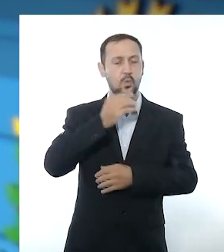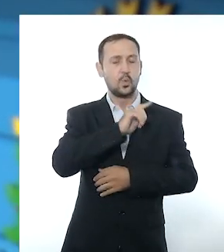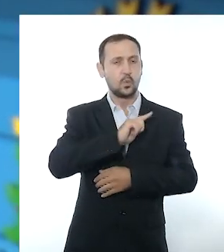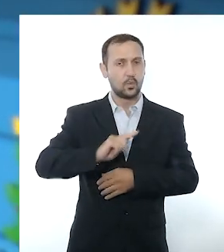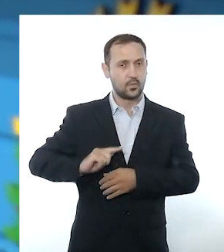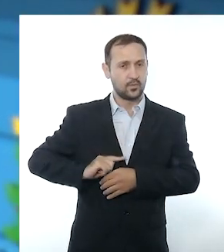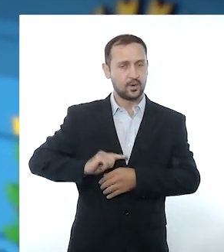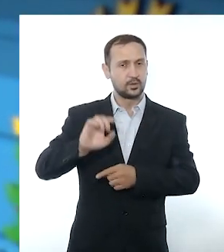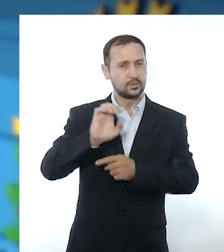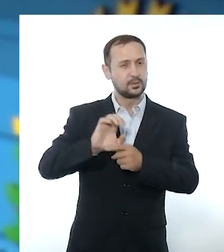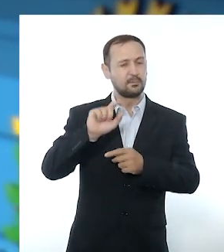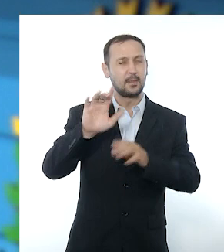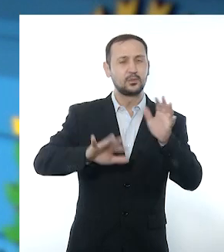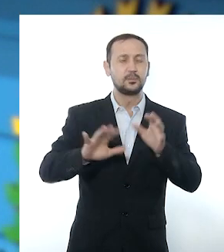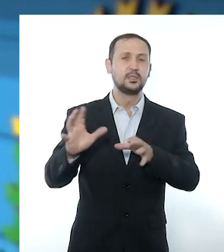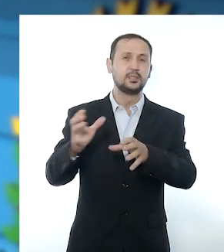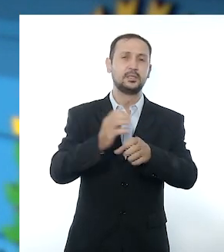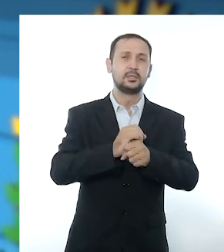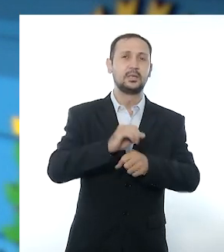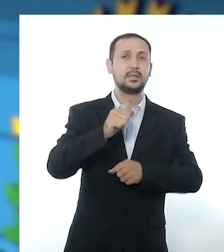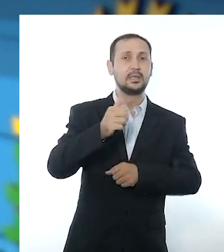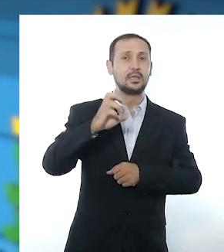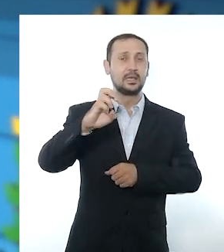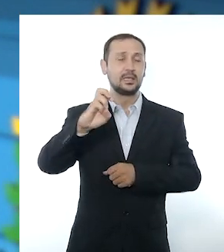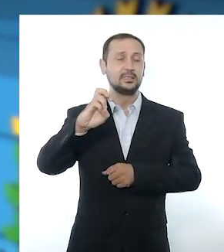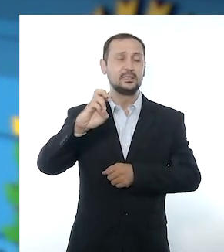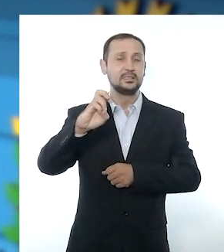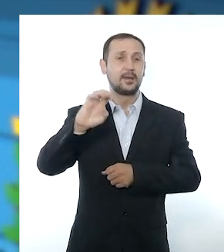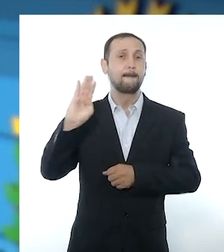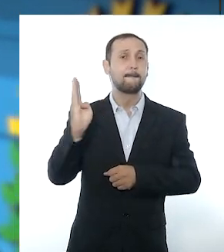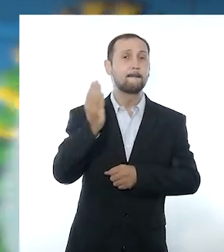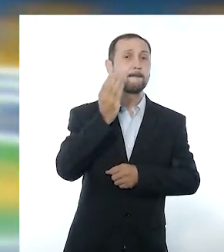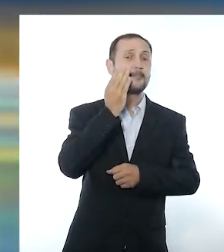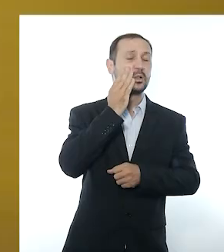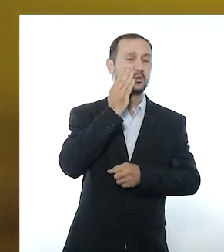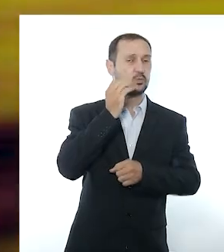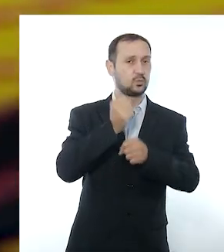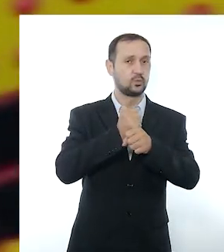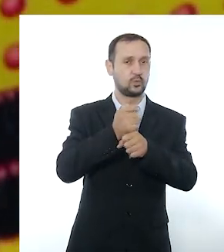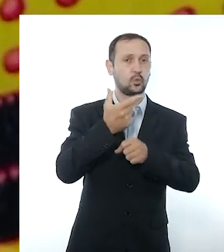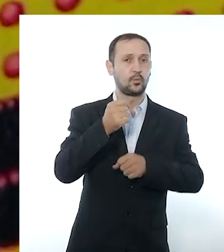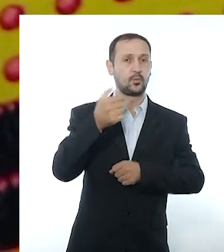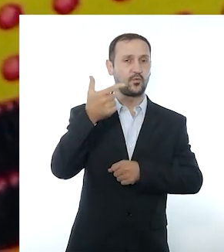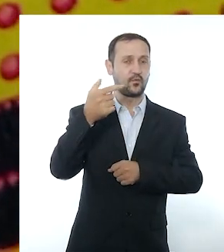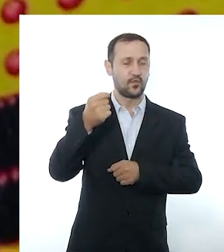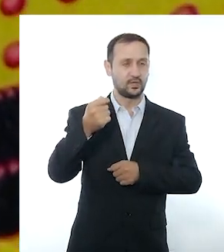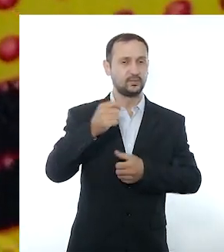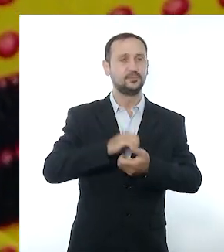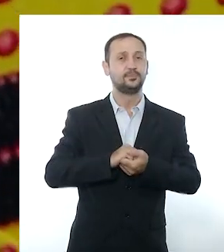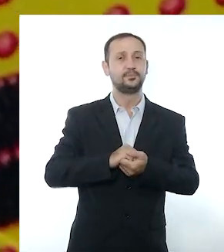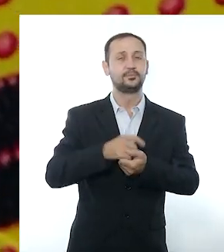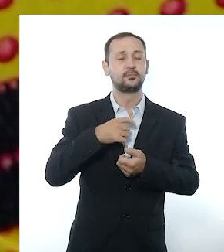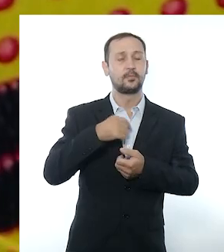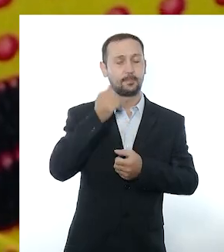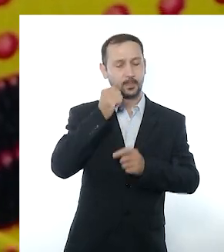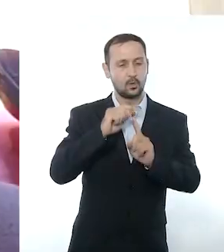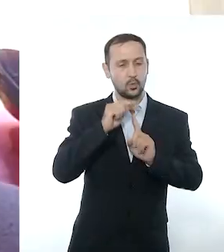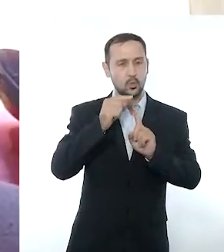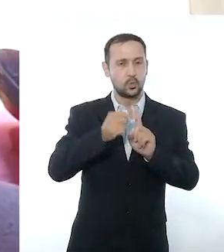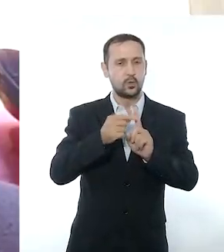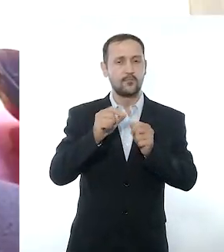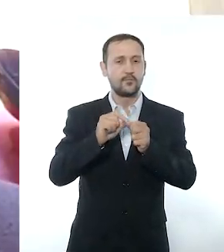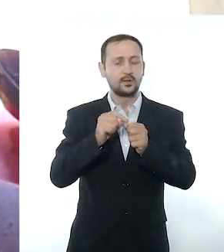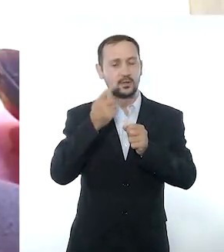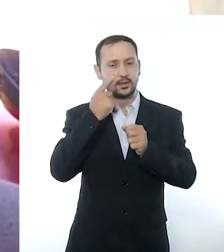deputados, o governo estadual estima a arrecadação de 15,8 bilhões de reais em 2020. Cidadã grávida poder